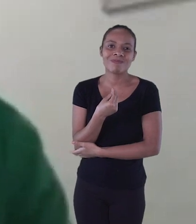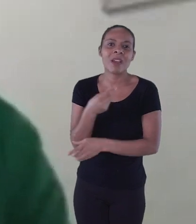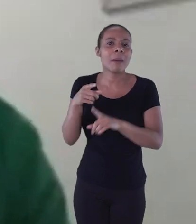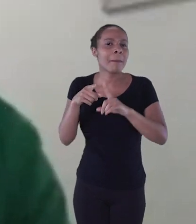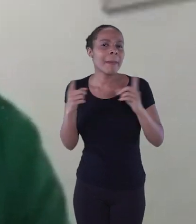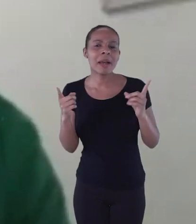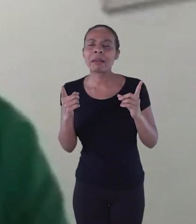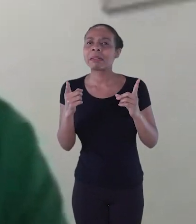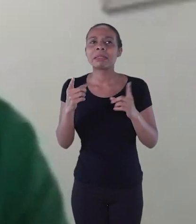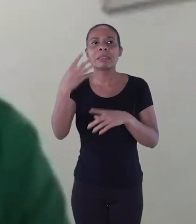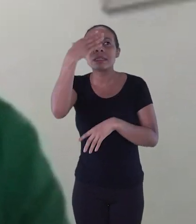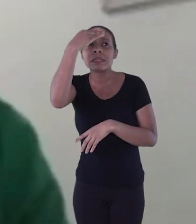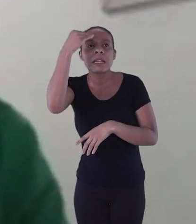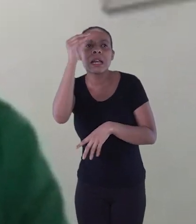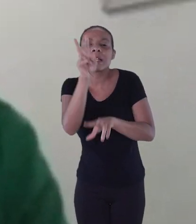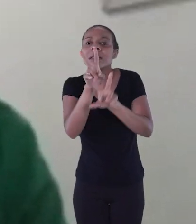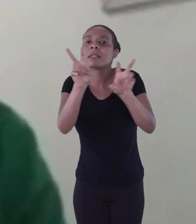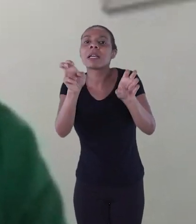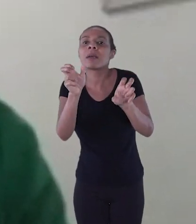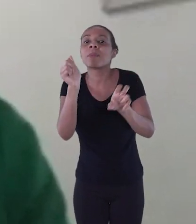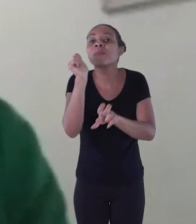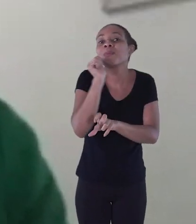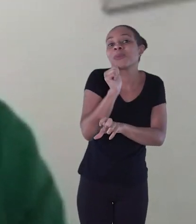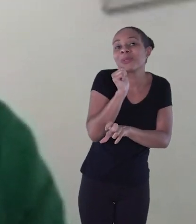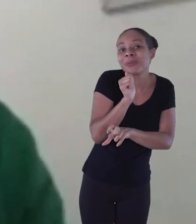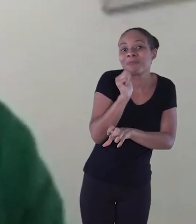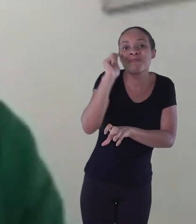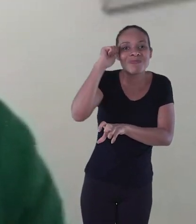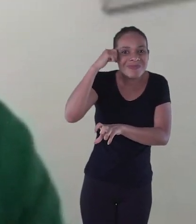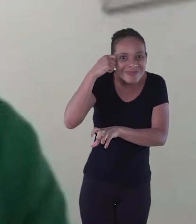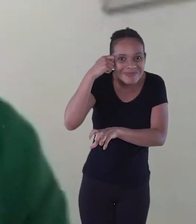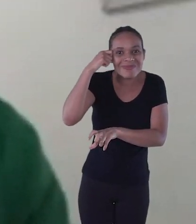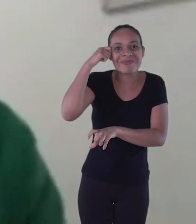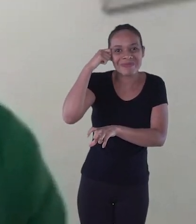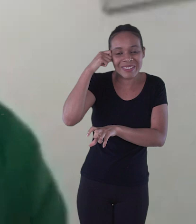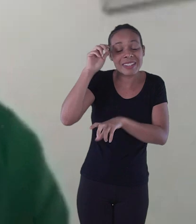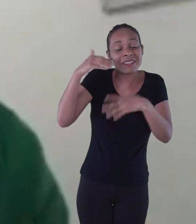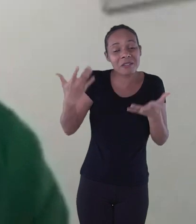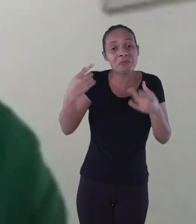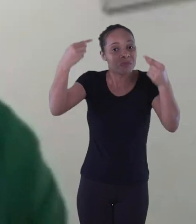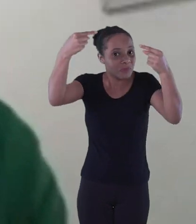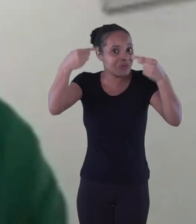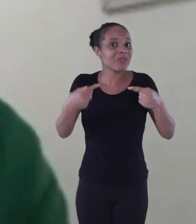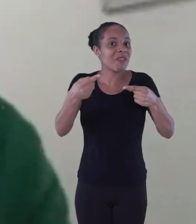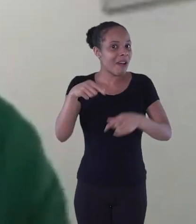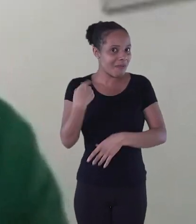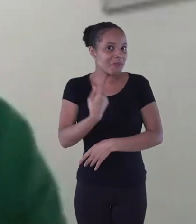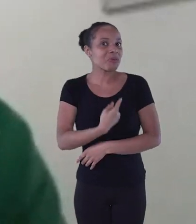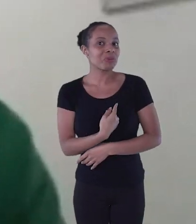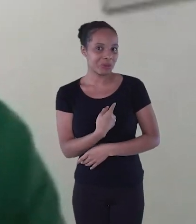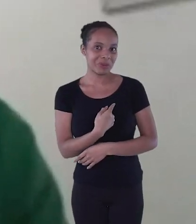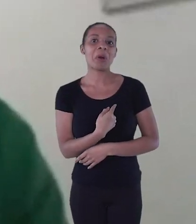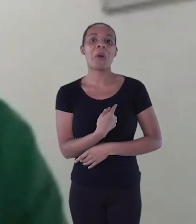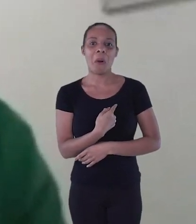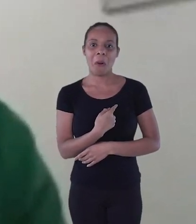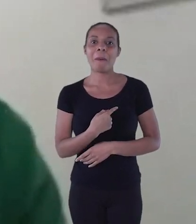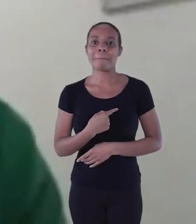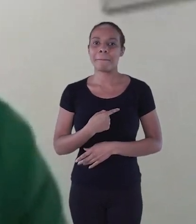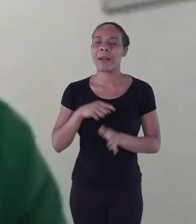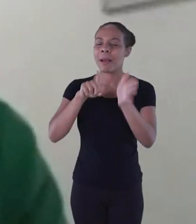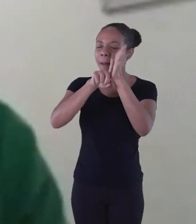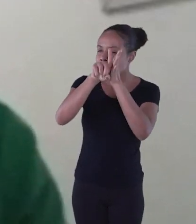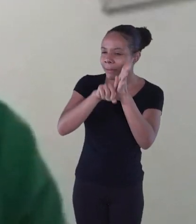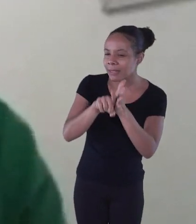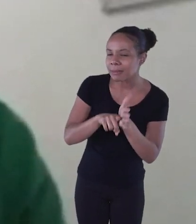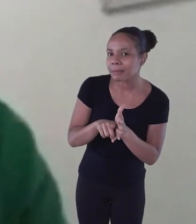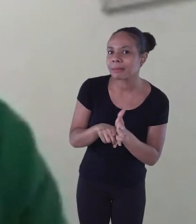ninguém quase se falava de personagem feminino. Então, um desafio nosso também foi a pesquisa bibliográfica